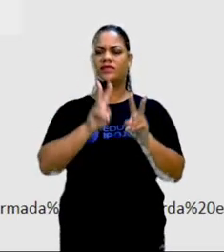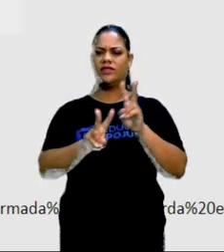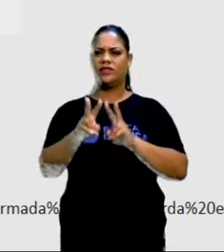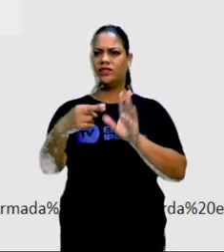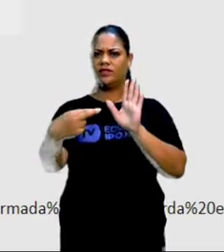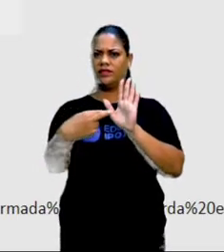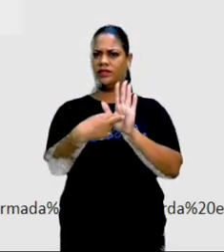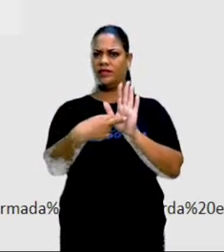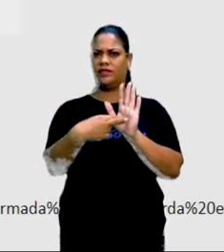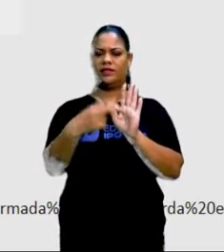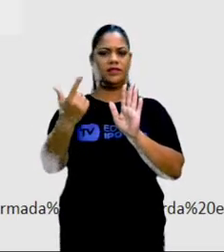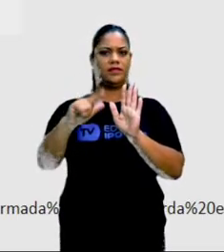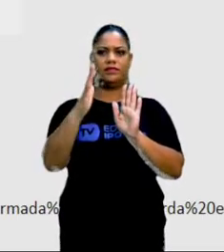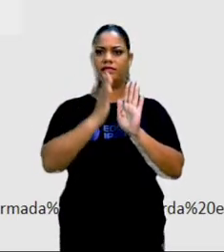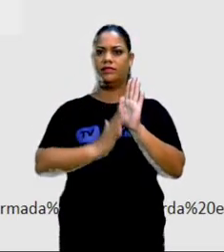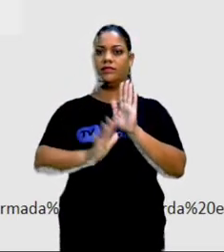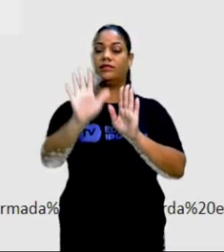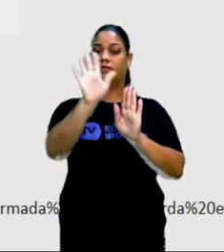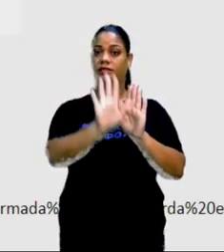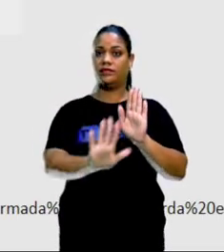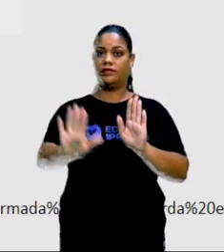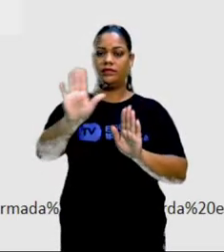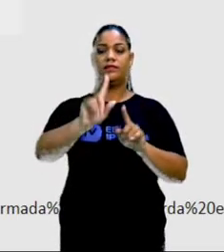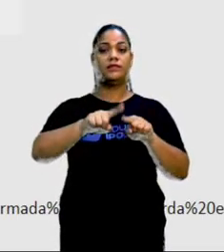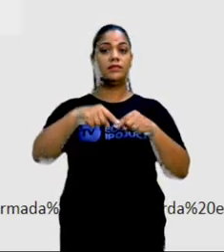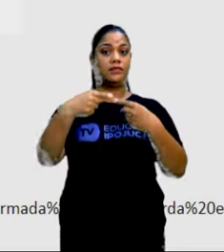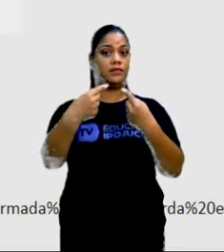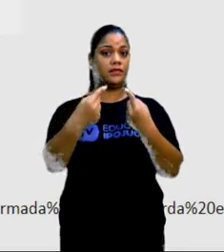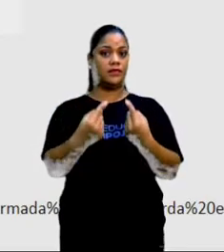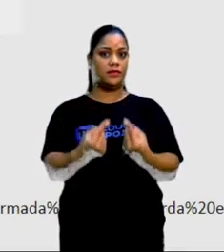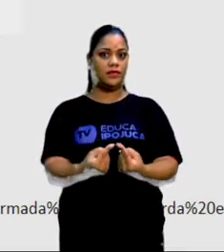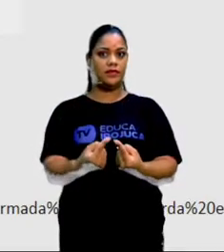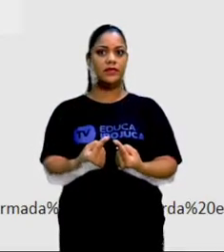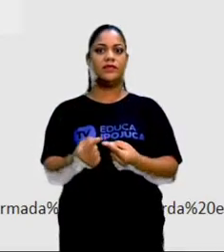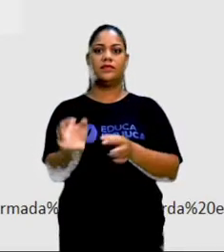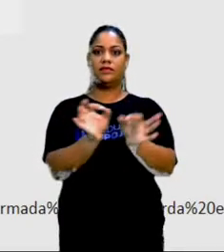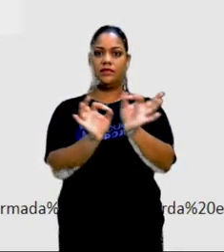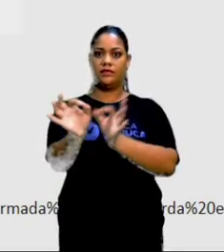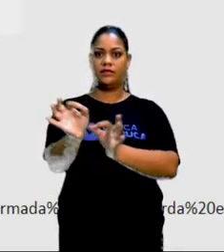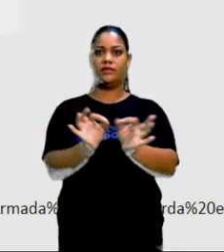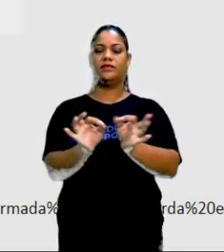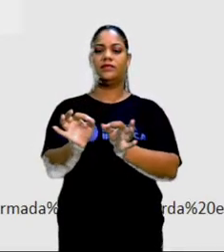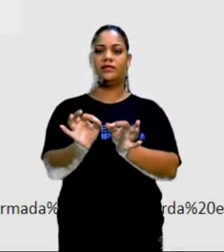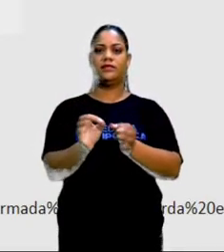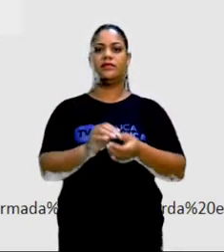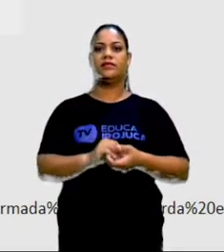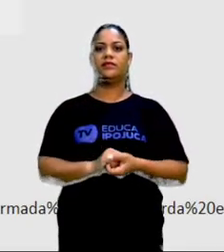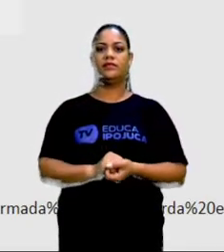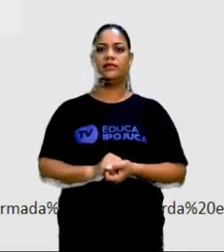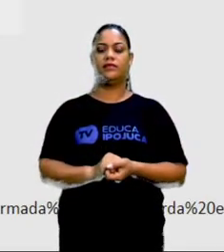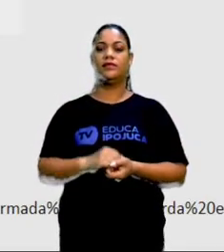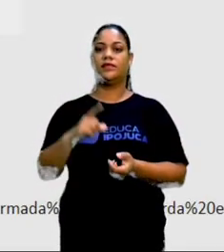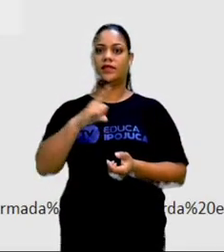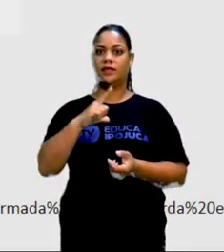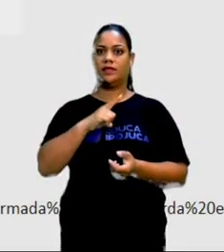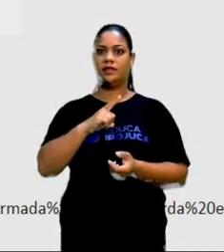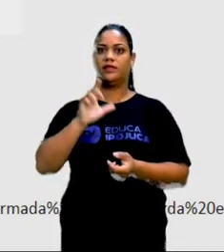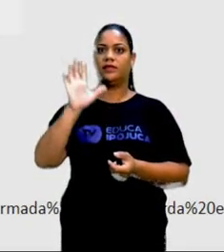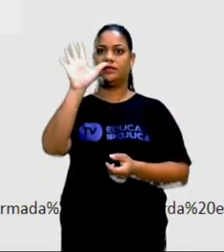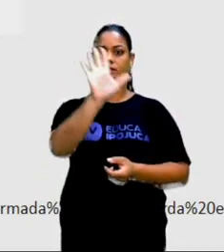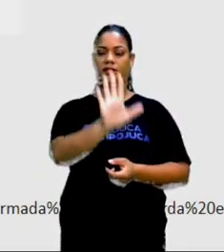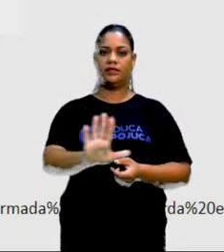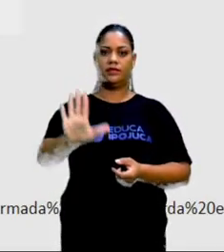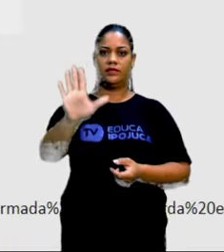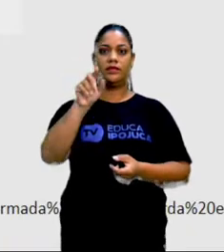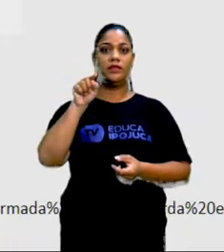faz parte da circunferência, mas é a referência para a sua construção. A circunferência, ela tem um centro, né, que é um pontinho